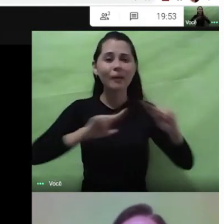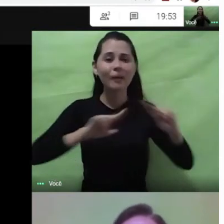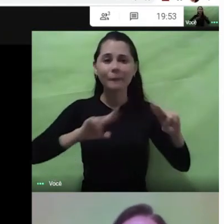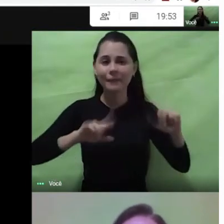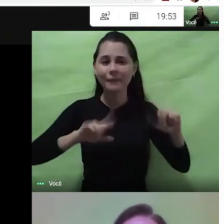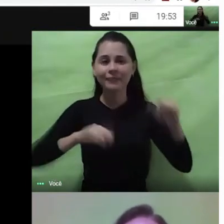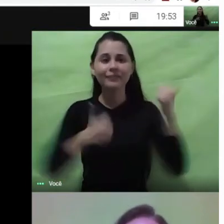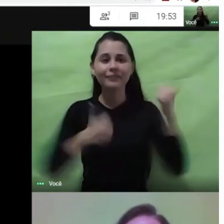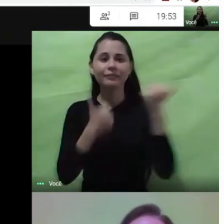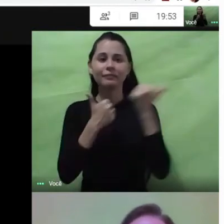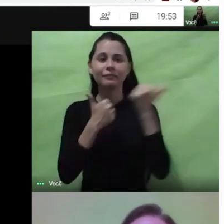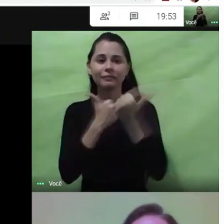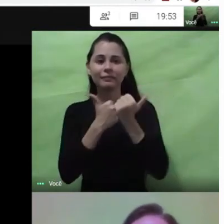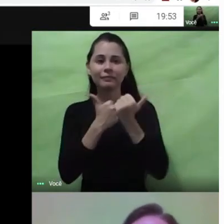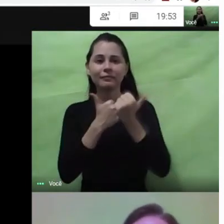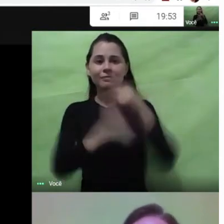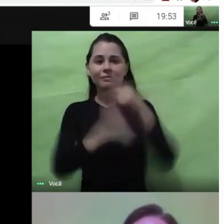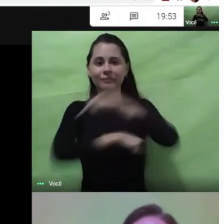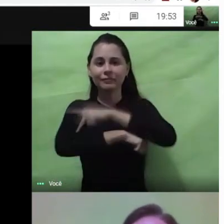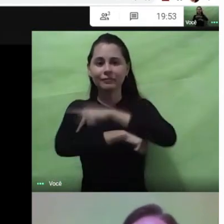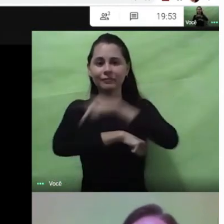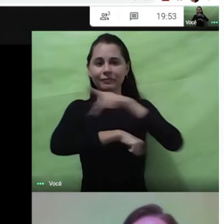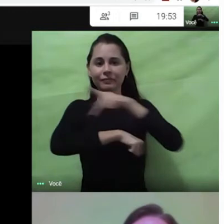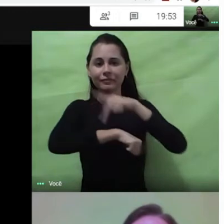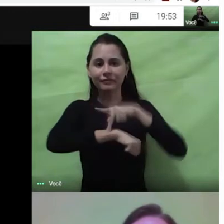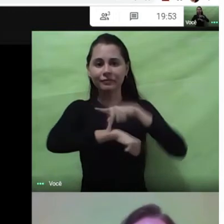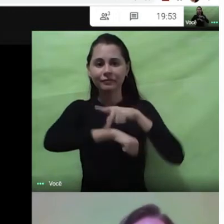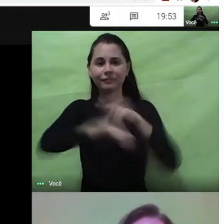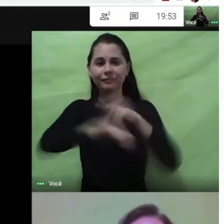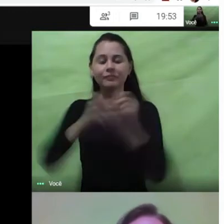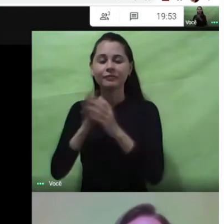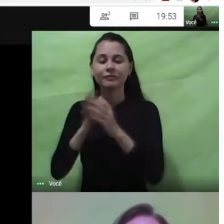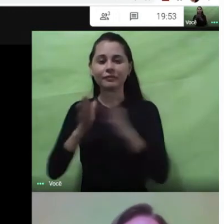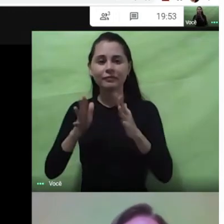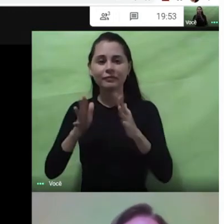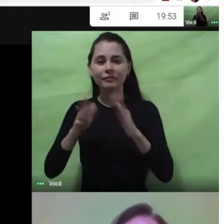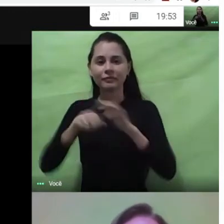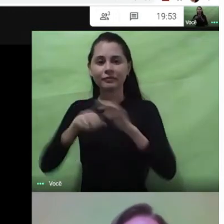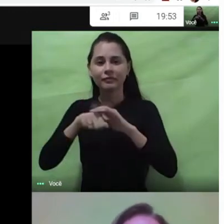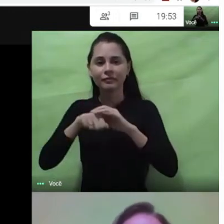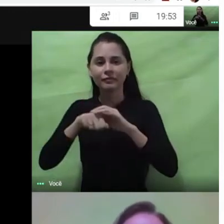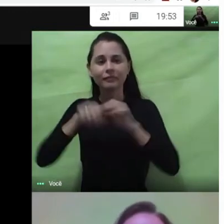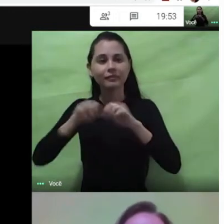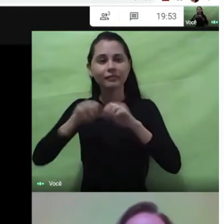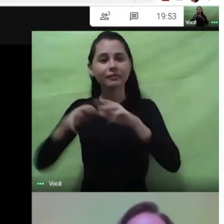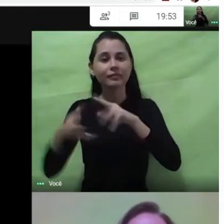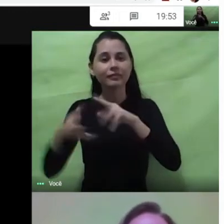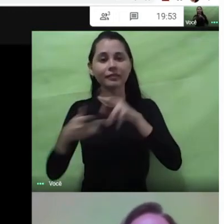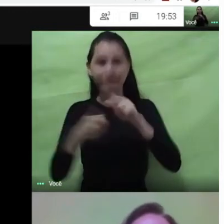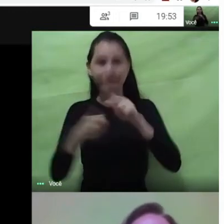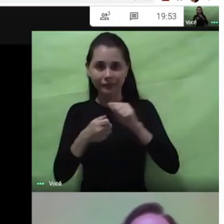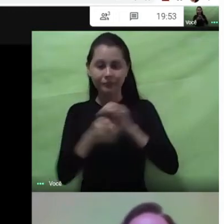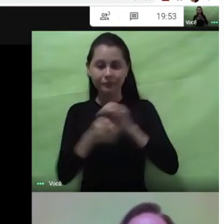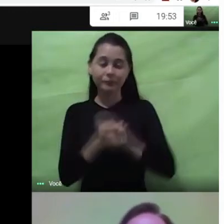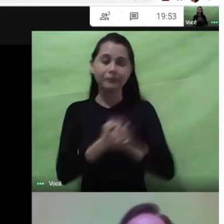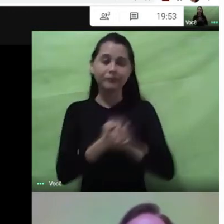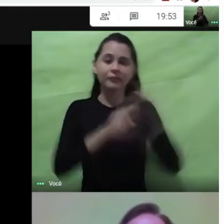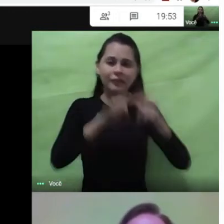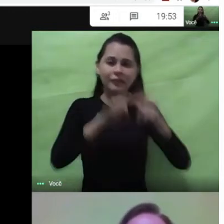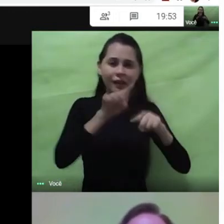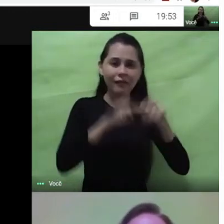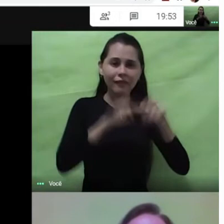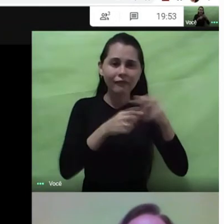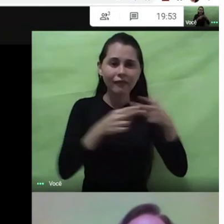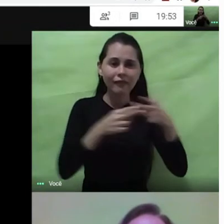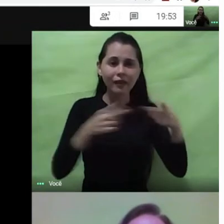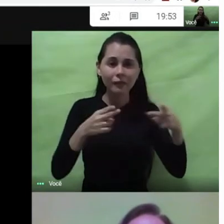pedagógico em tempos de pandemia. Essas ferramentas proporcionam um contato